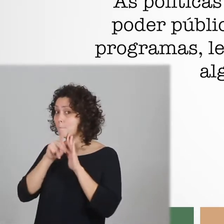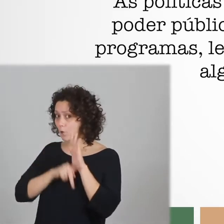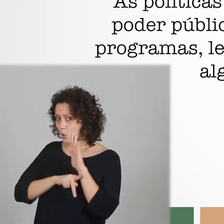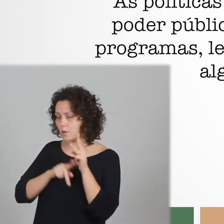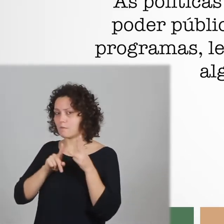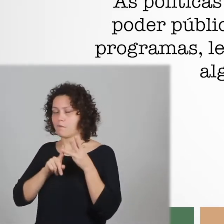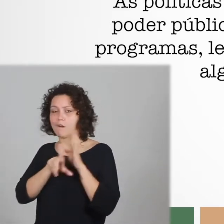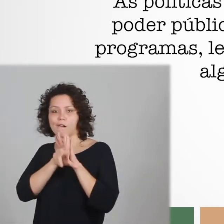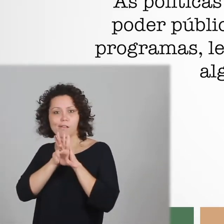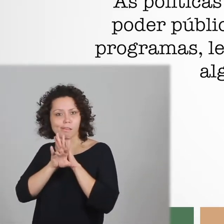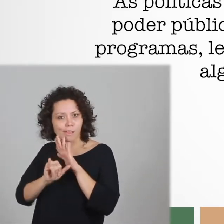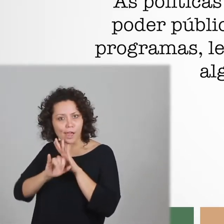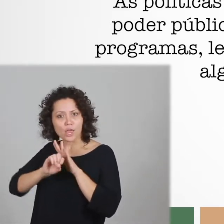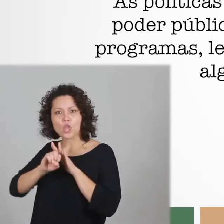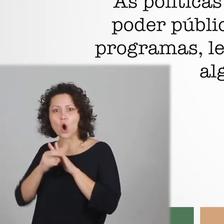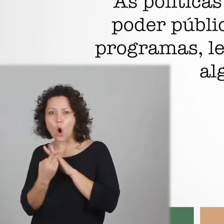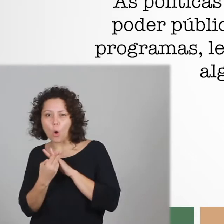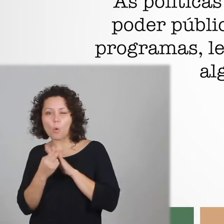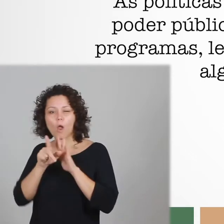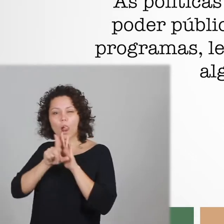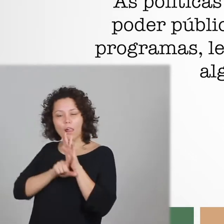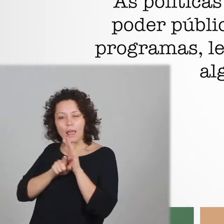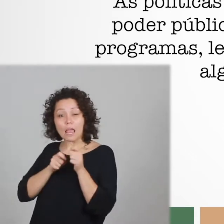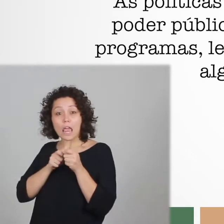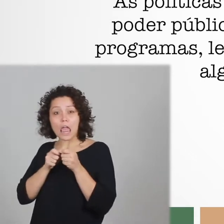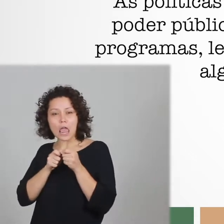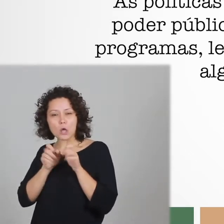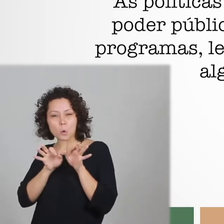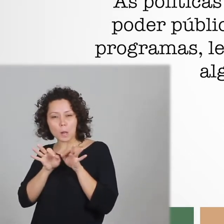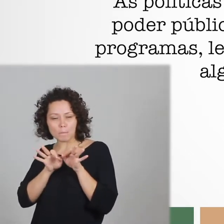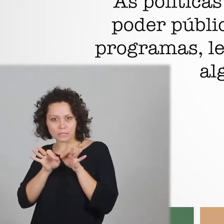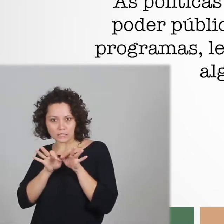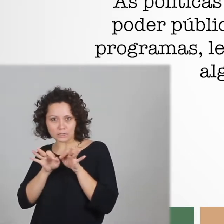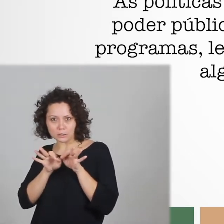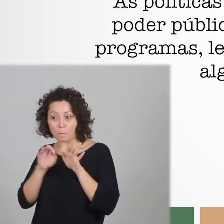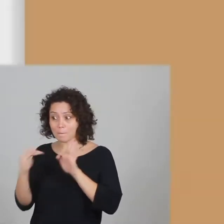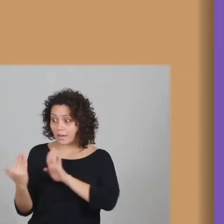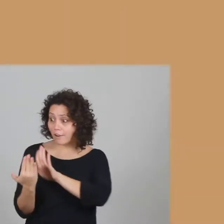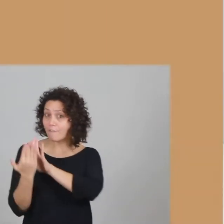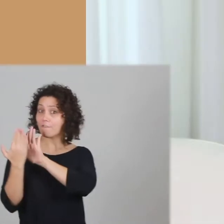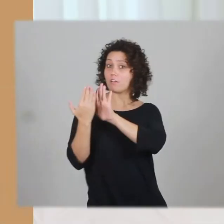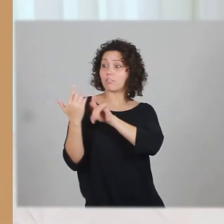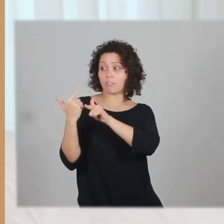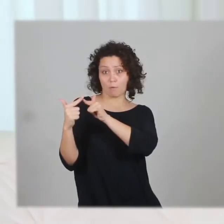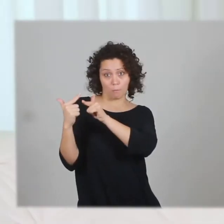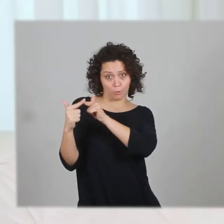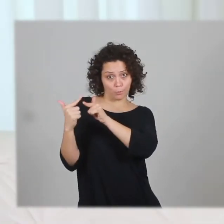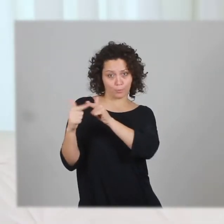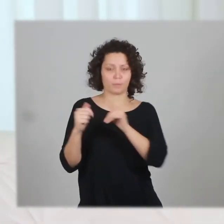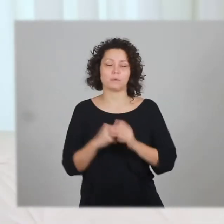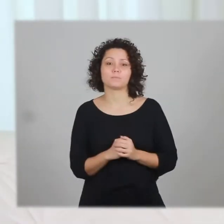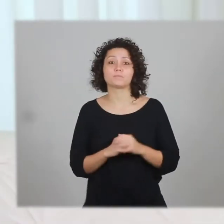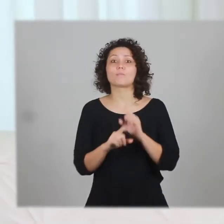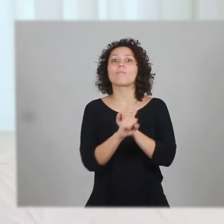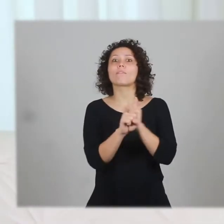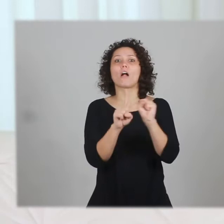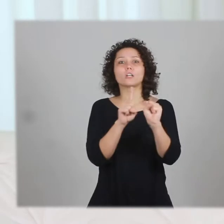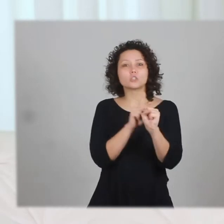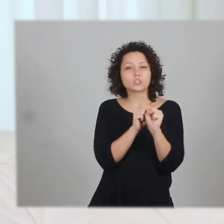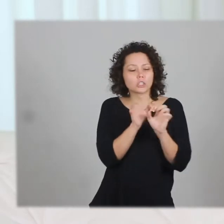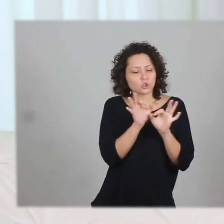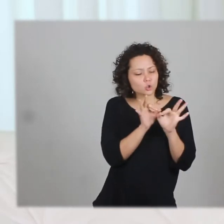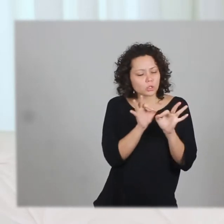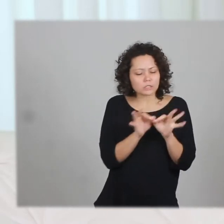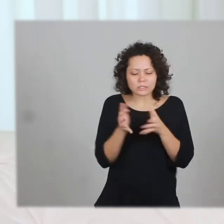programas, leis ou regulamentações para enfrentar alguma questão ou problema. A sociedade civil organizada e a